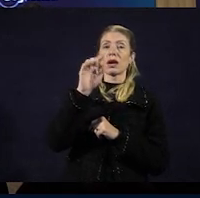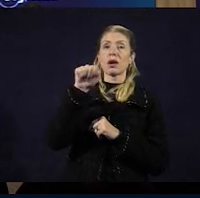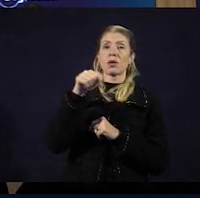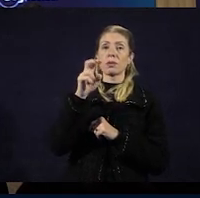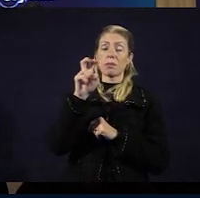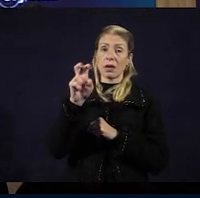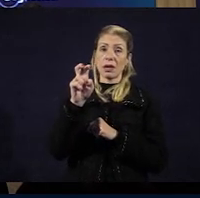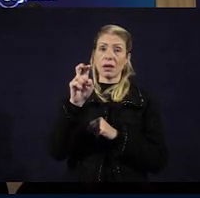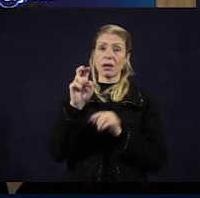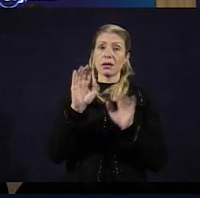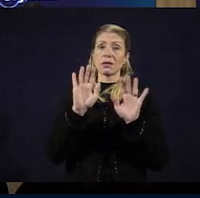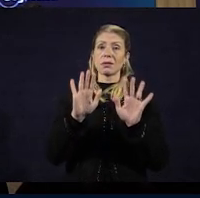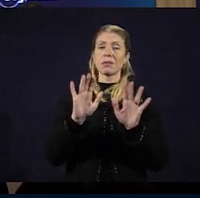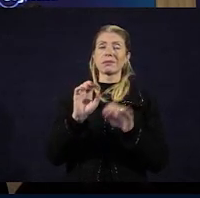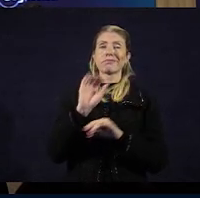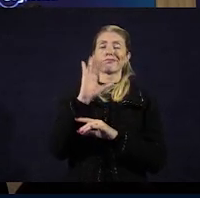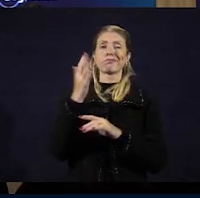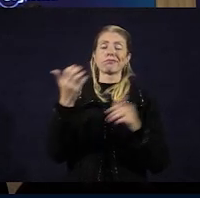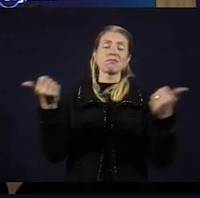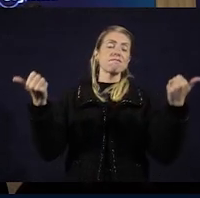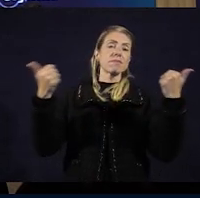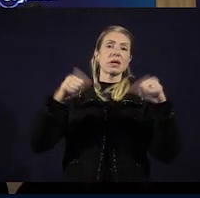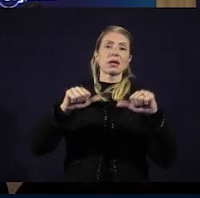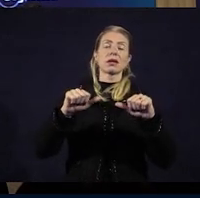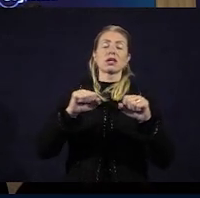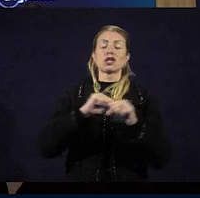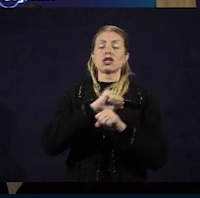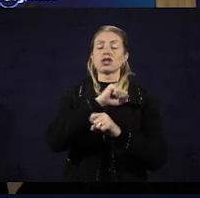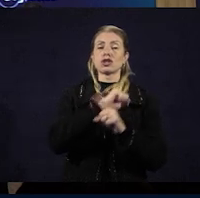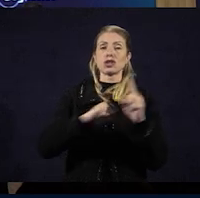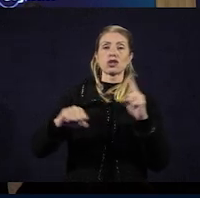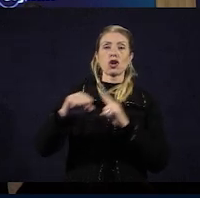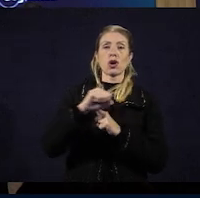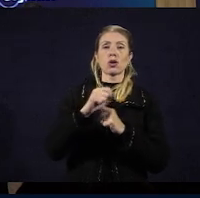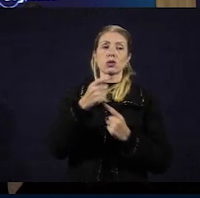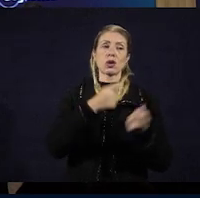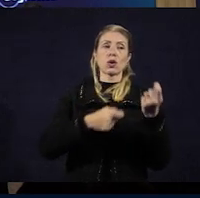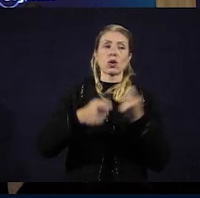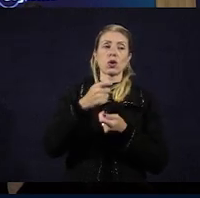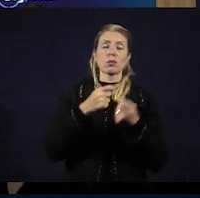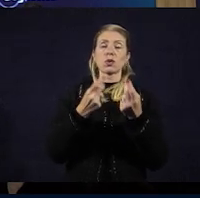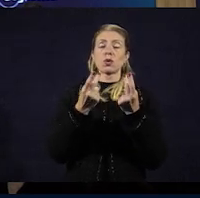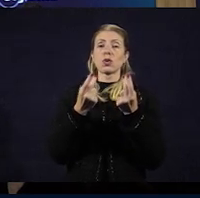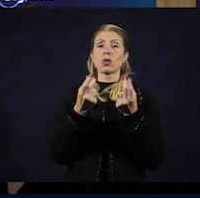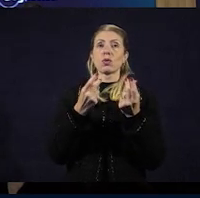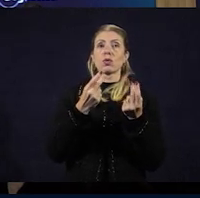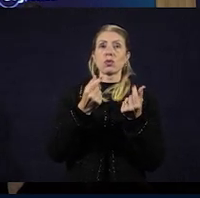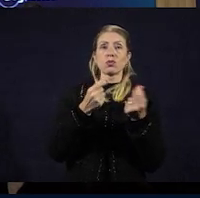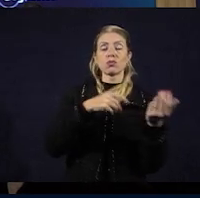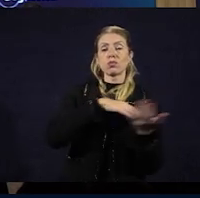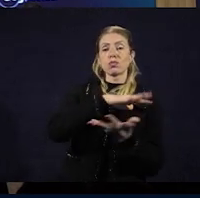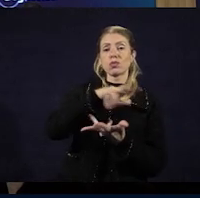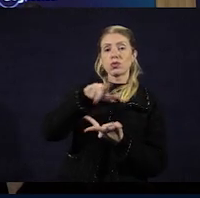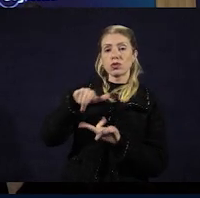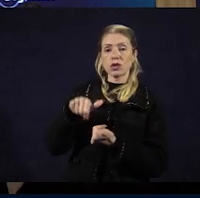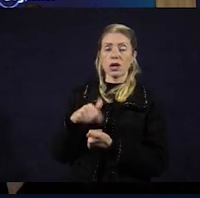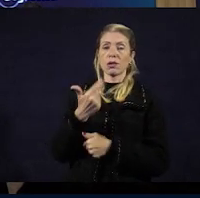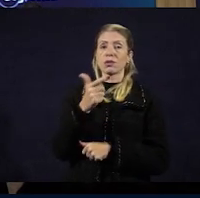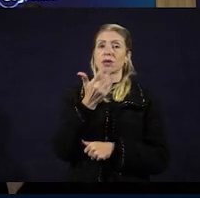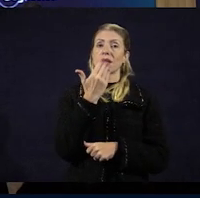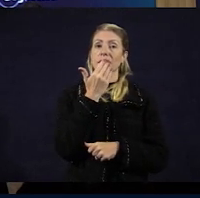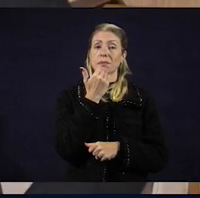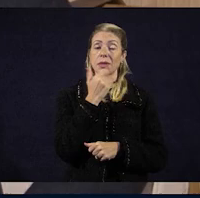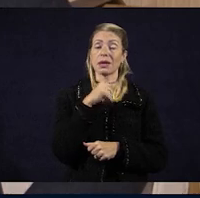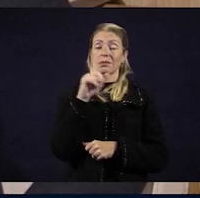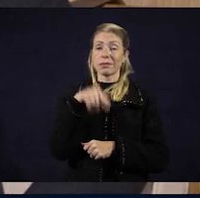criar uma grande catástrofe sócio-econômico Mundial não ter alimentos então assim eu acho que esse